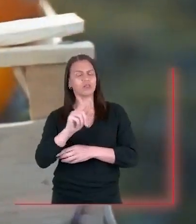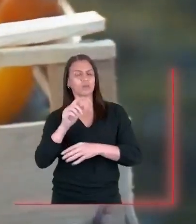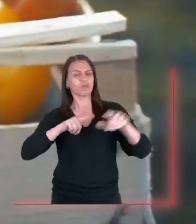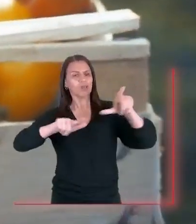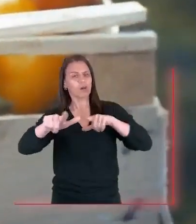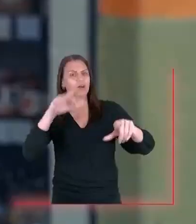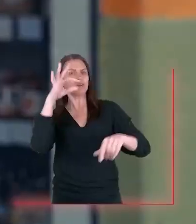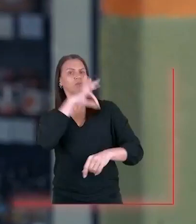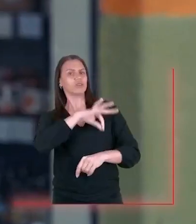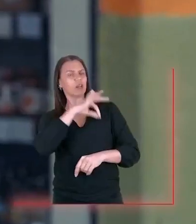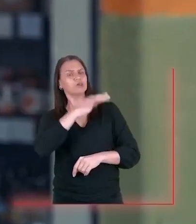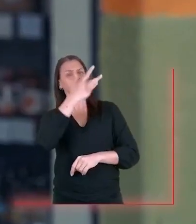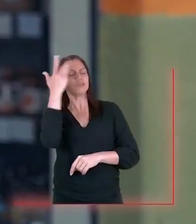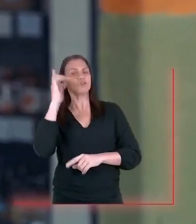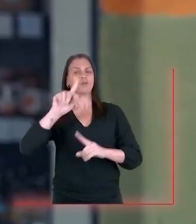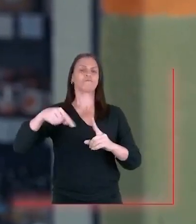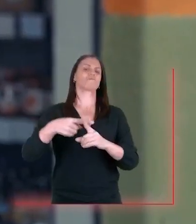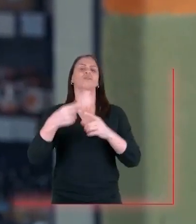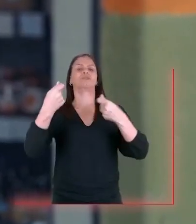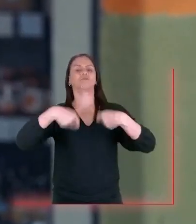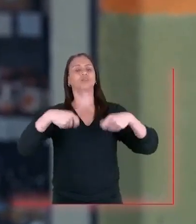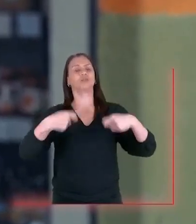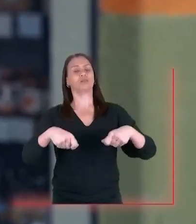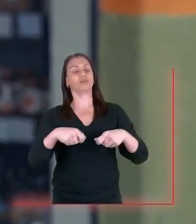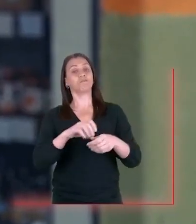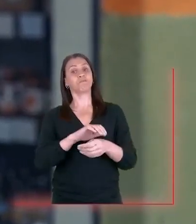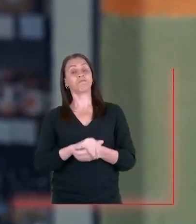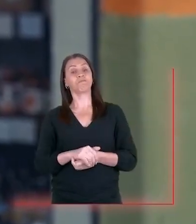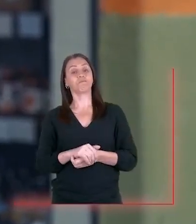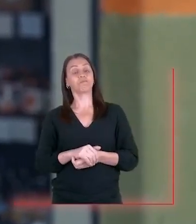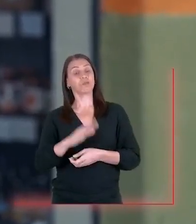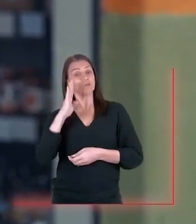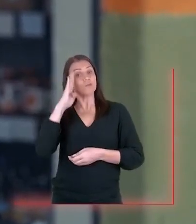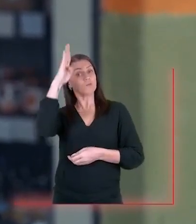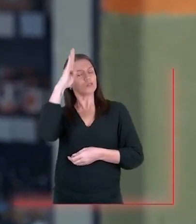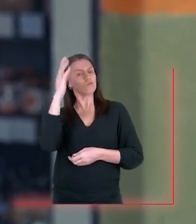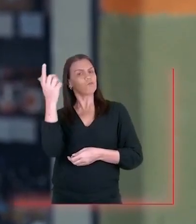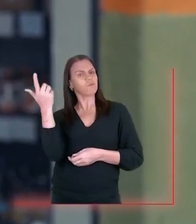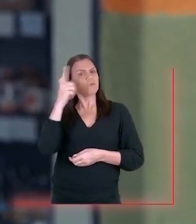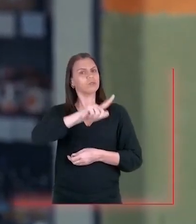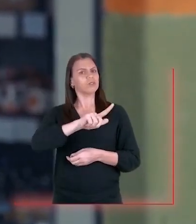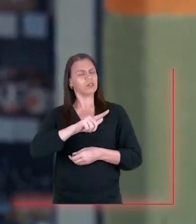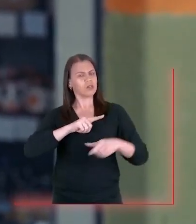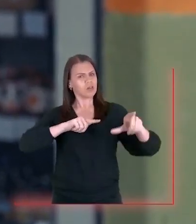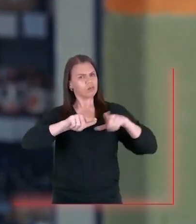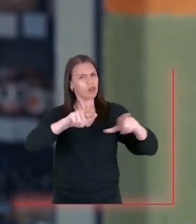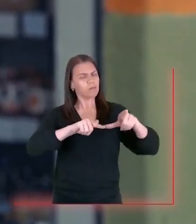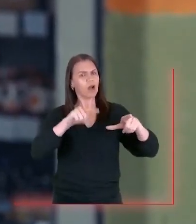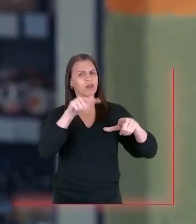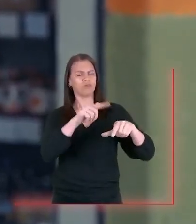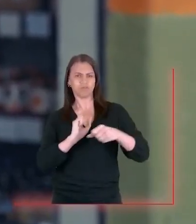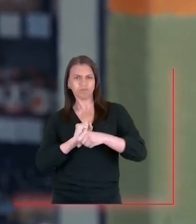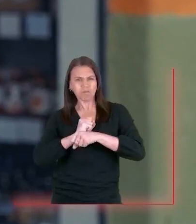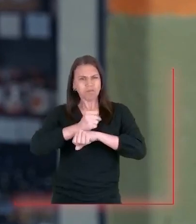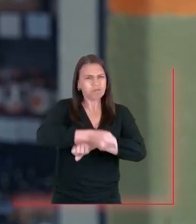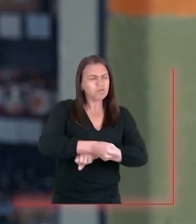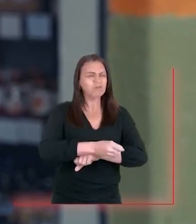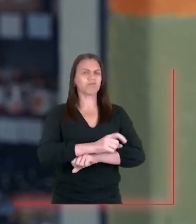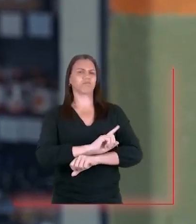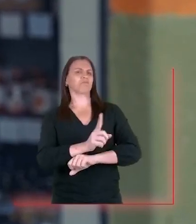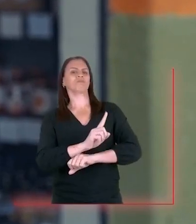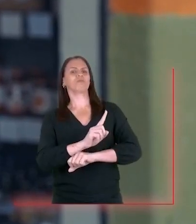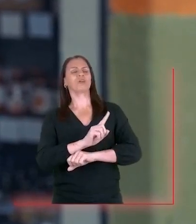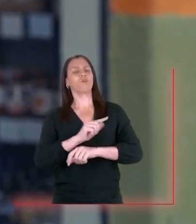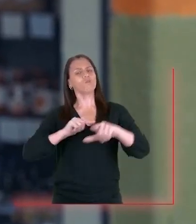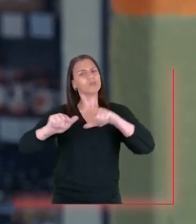precisa. É fundamental a gente construir uma outra economia que não tem exploração, que acolha as pessoas com equidade, com respeito, e esse é o papel